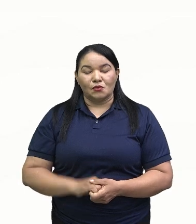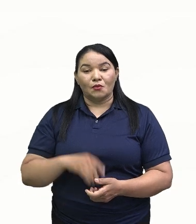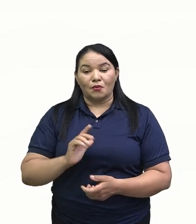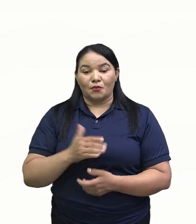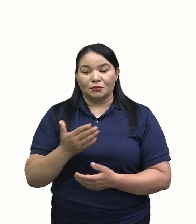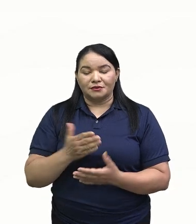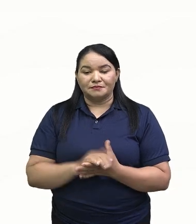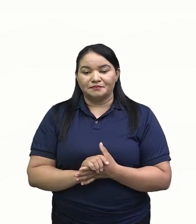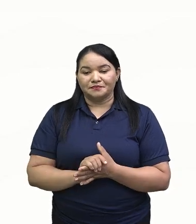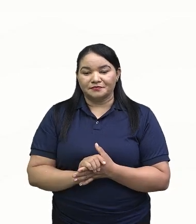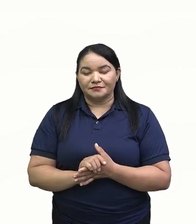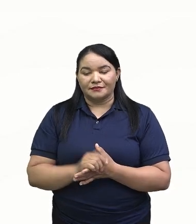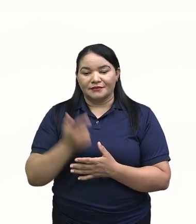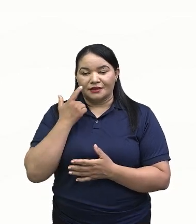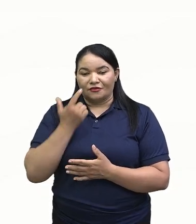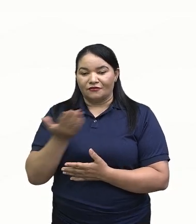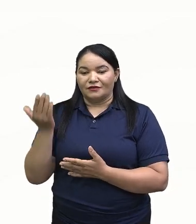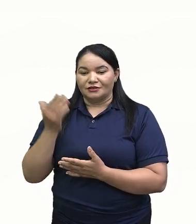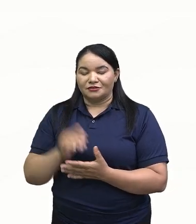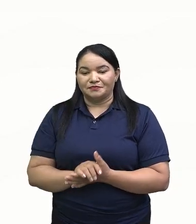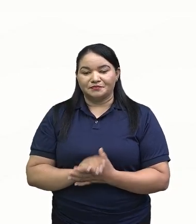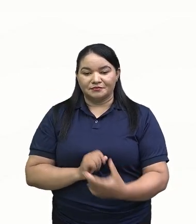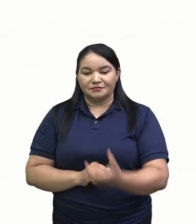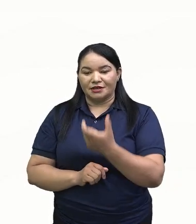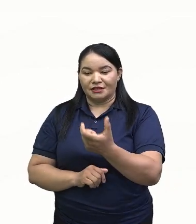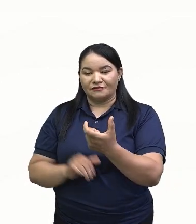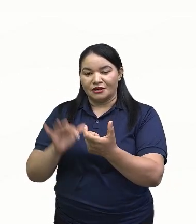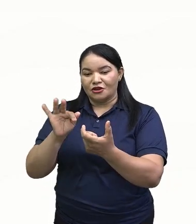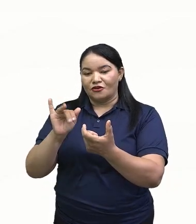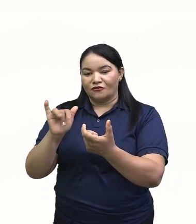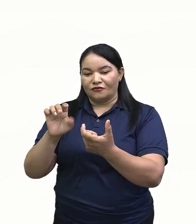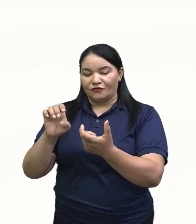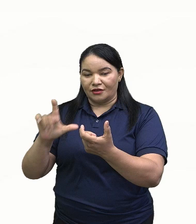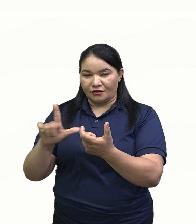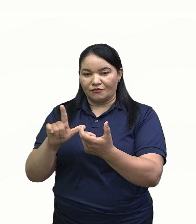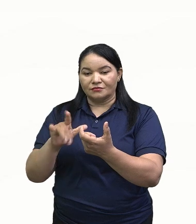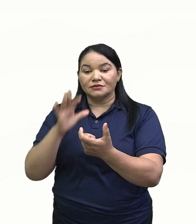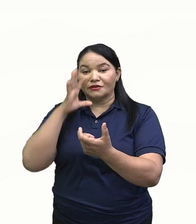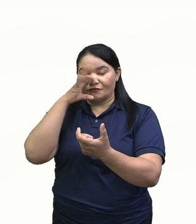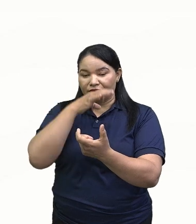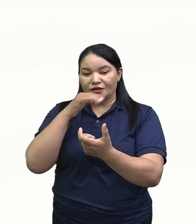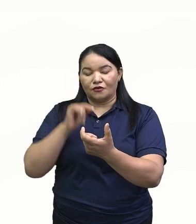infiel, né? Fiel é o radical.